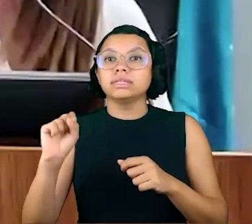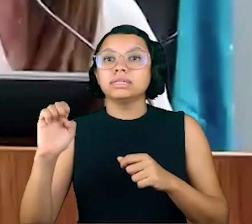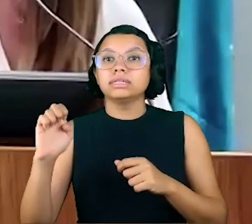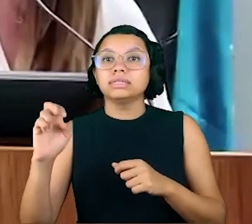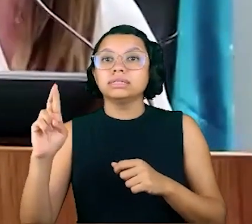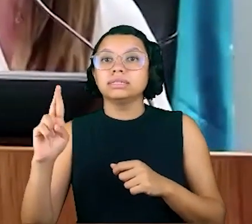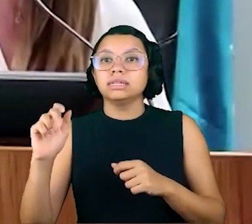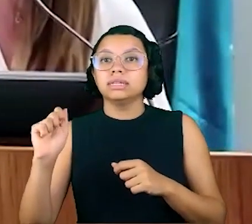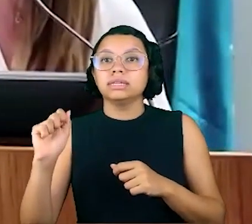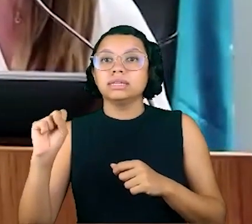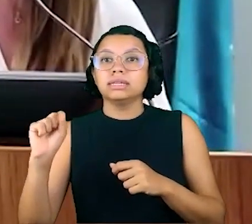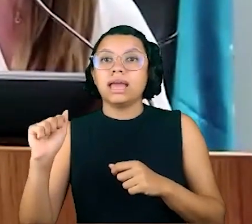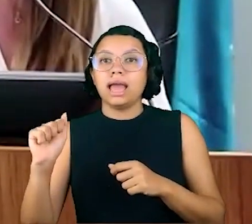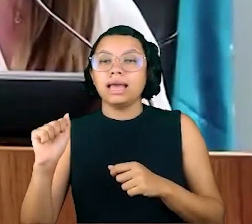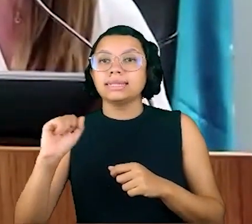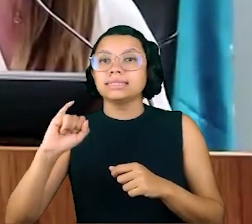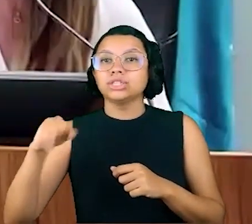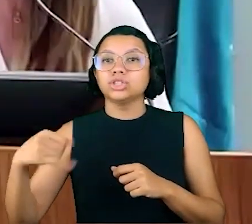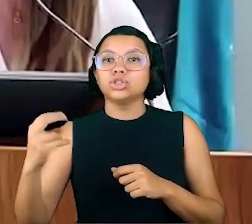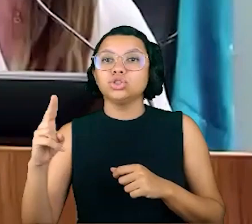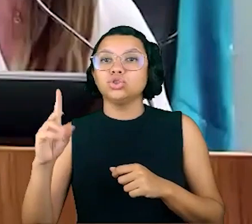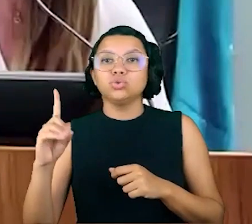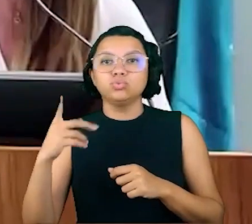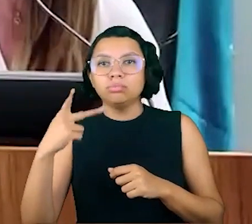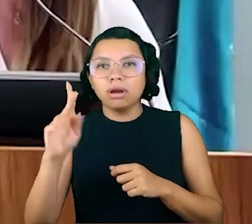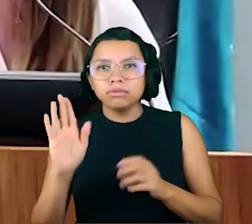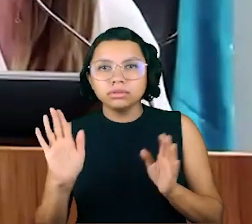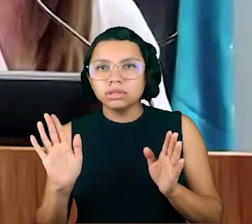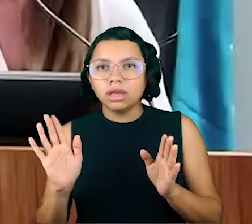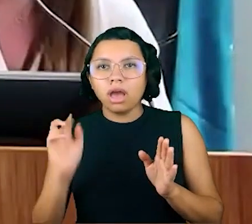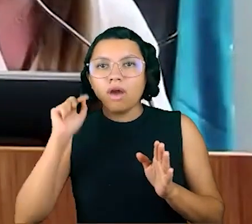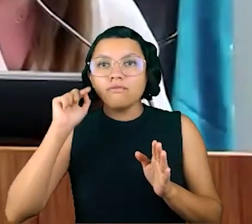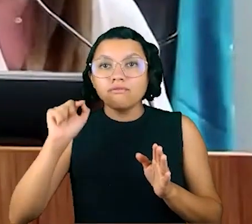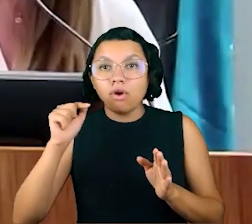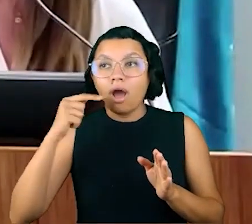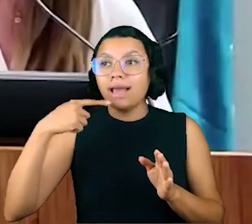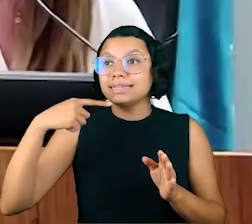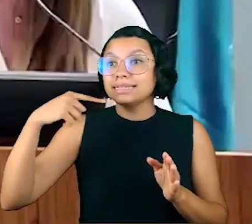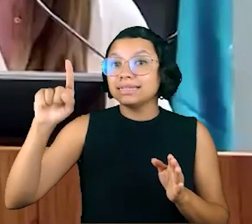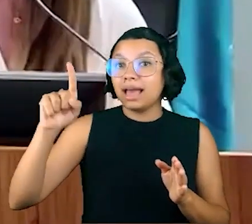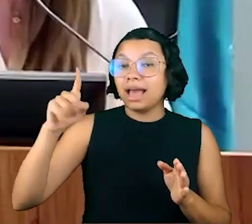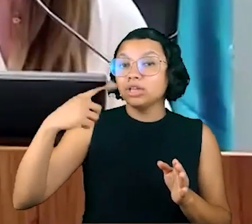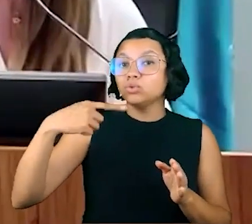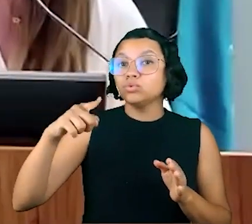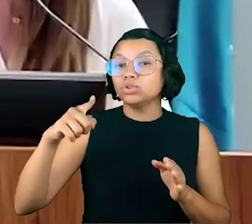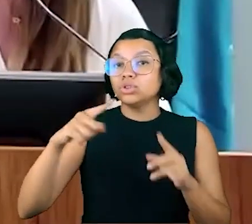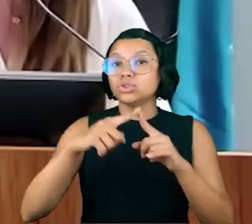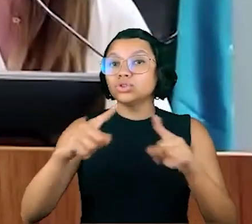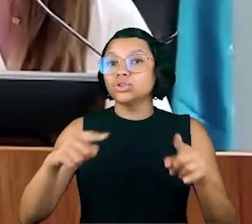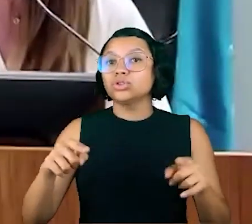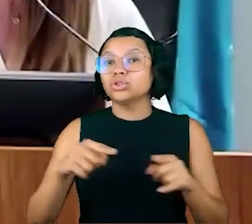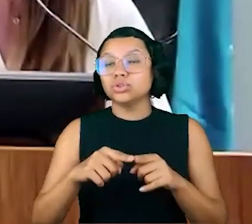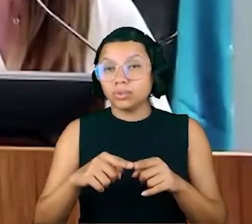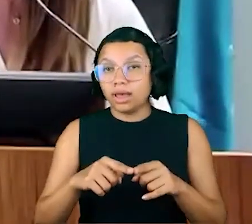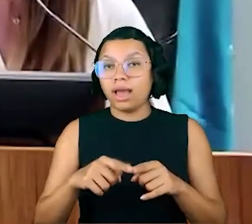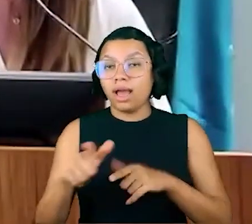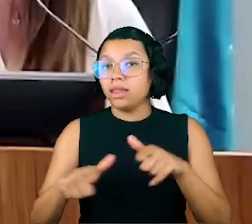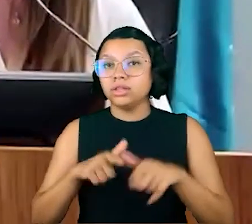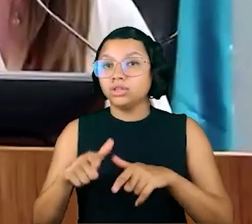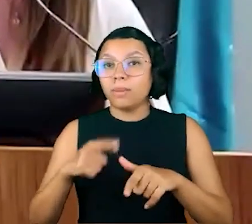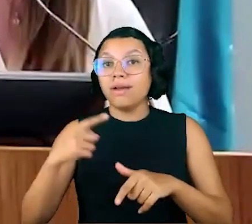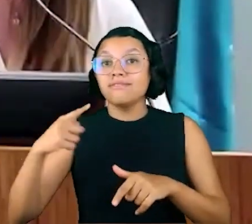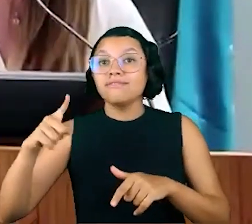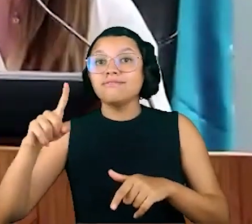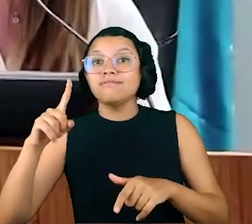Serasa Jude para você. Você saia do seu escritório, vá até